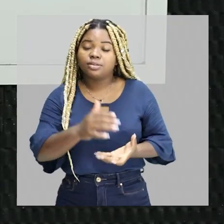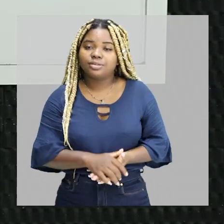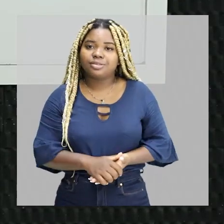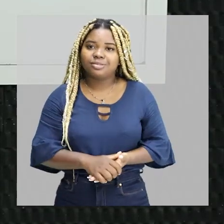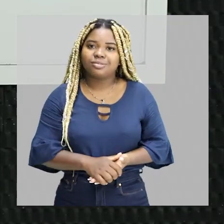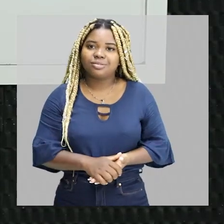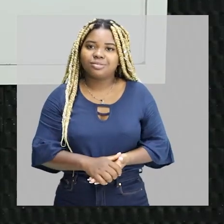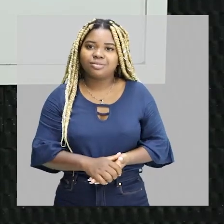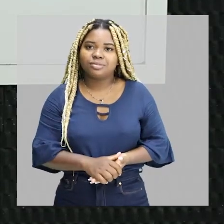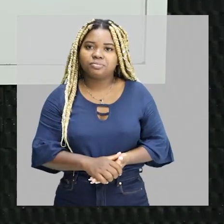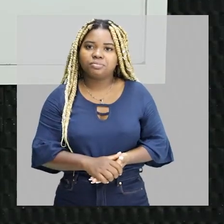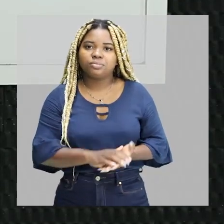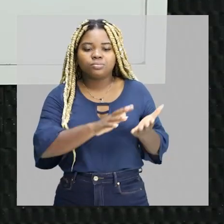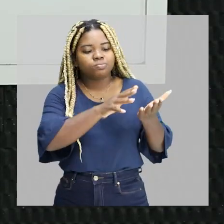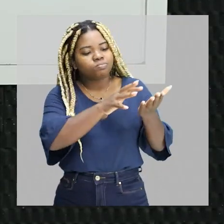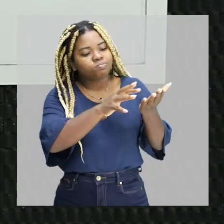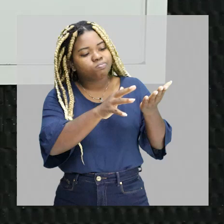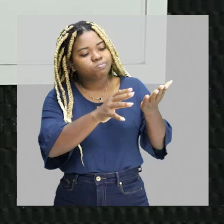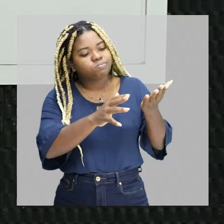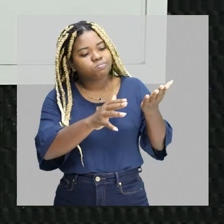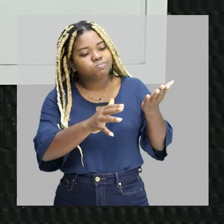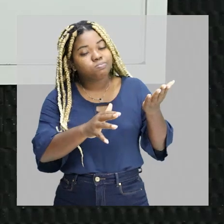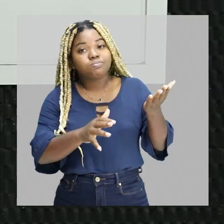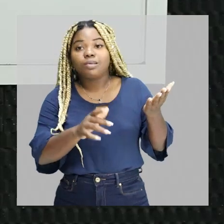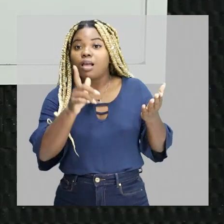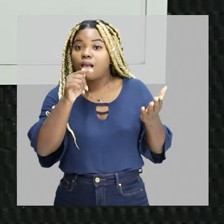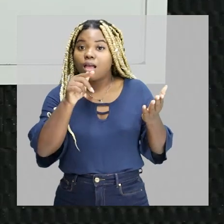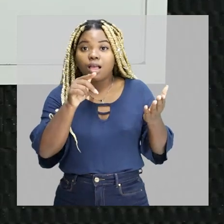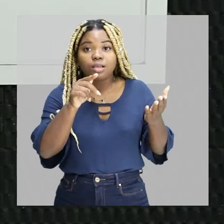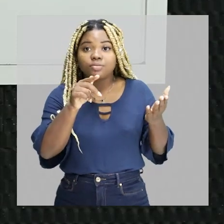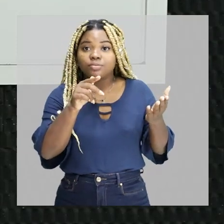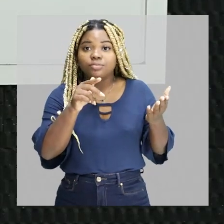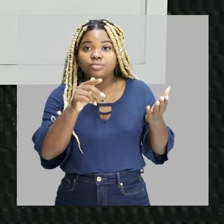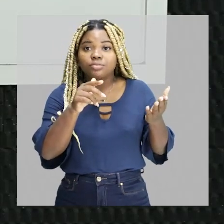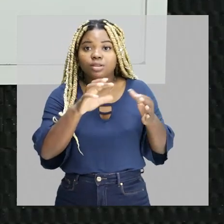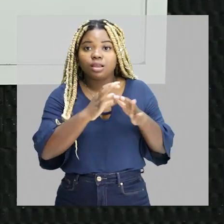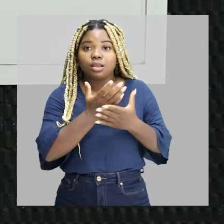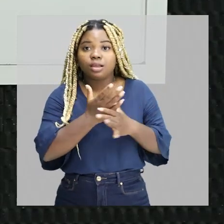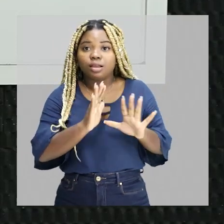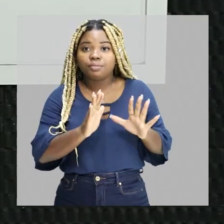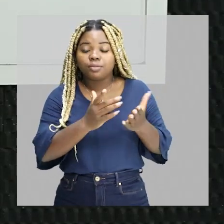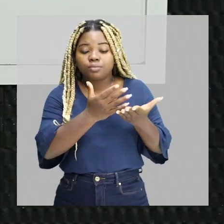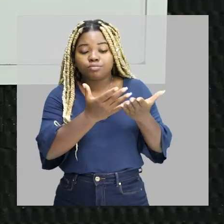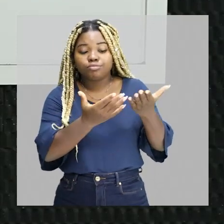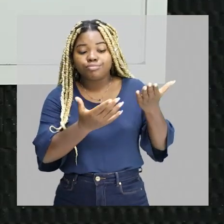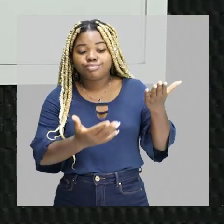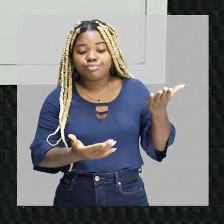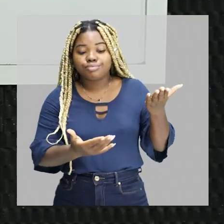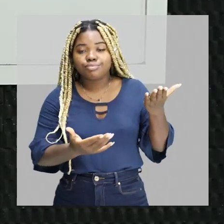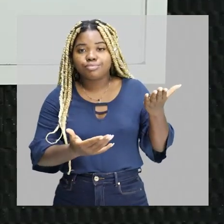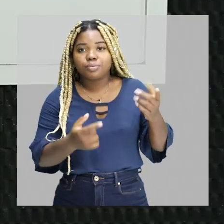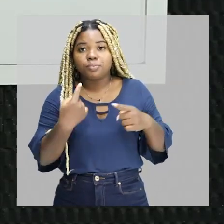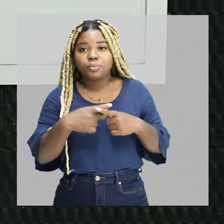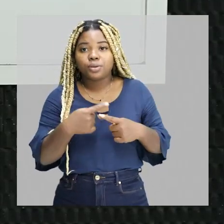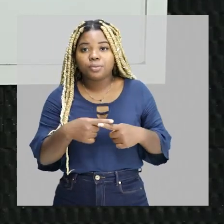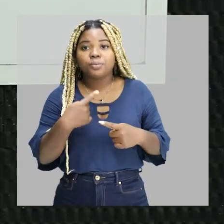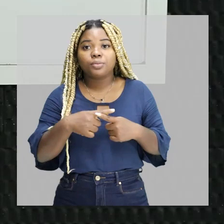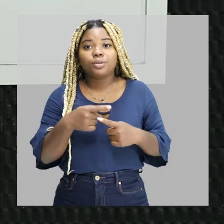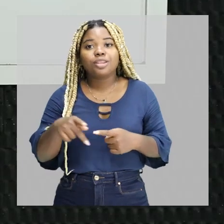por esse furo ele vai, né, vai sair água, né? A água vai escorrer, porque tem a